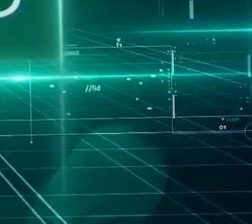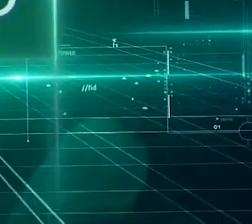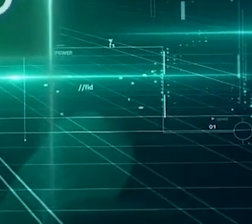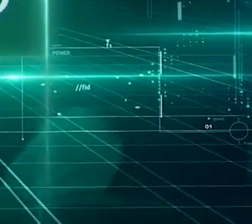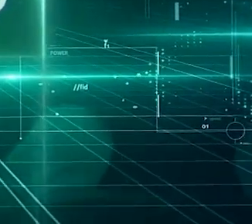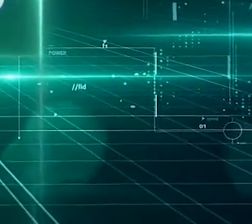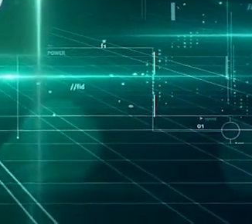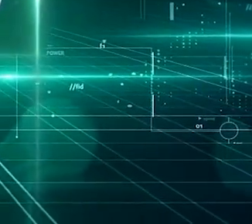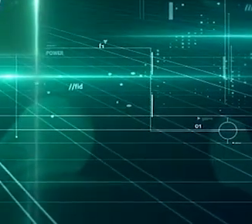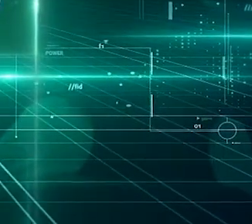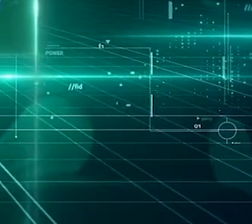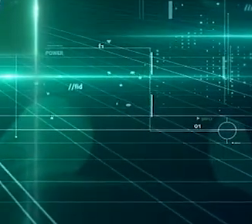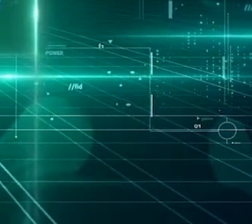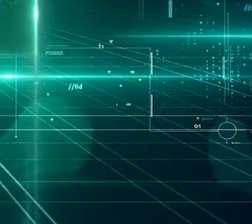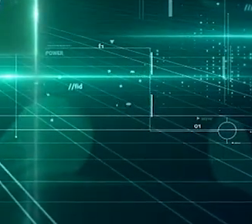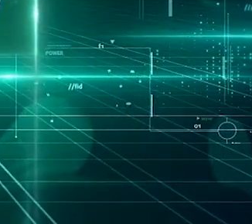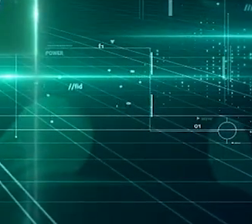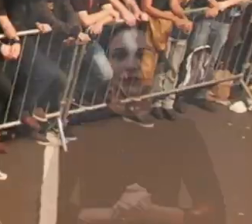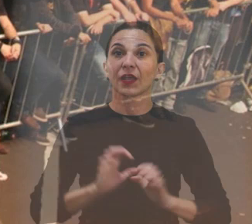Música